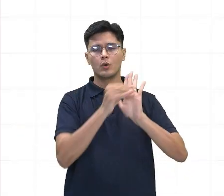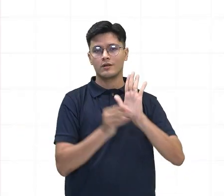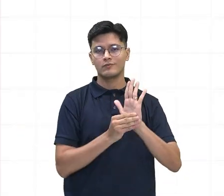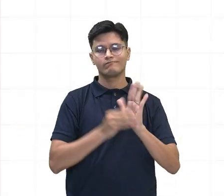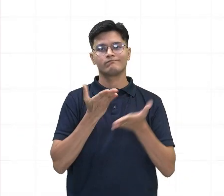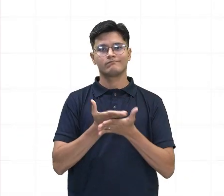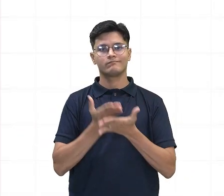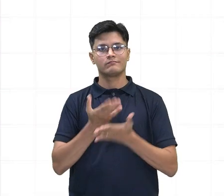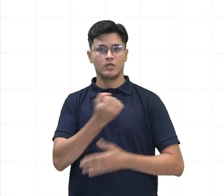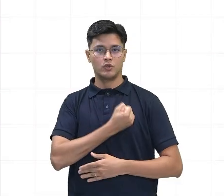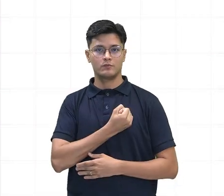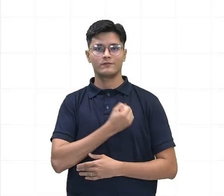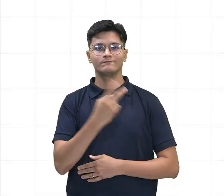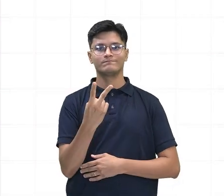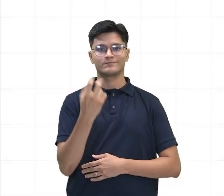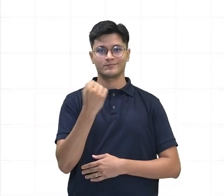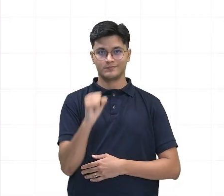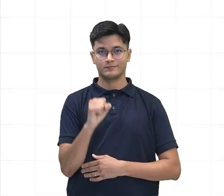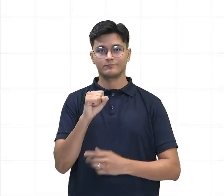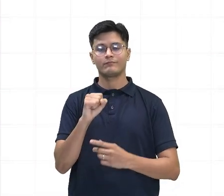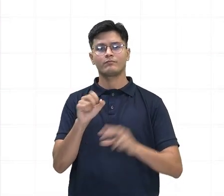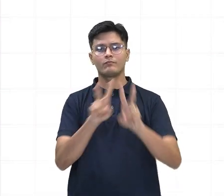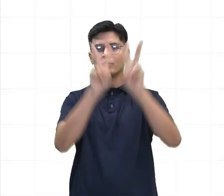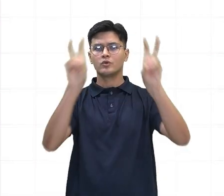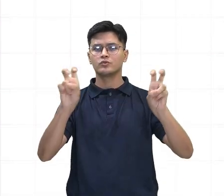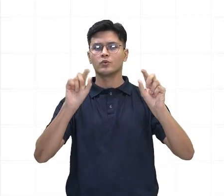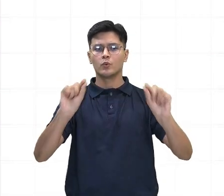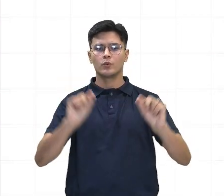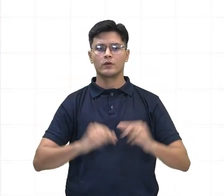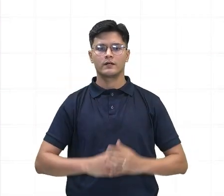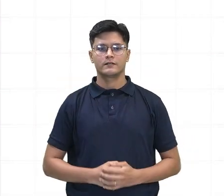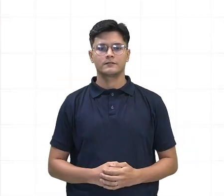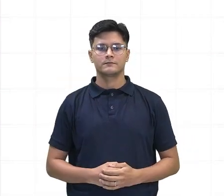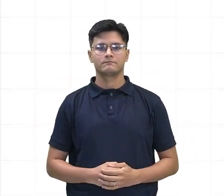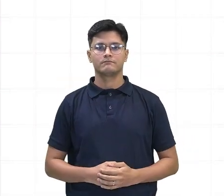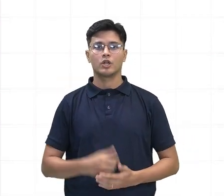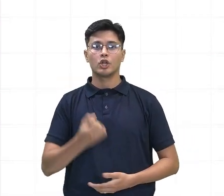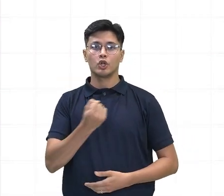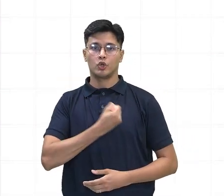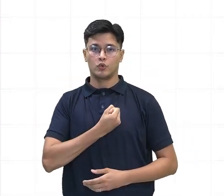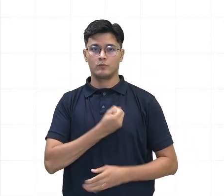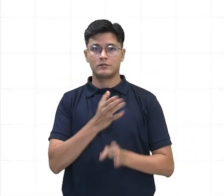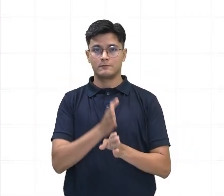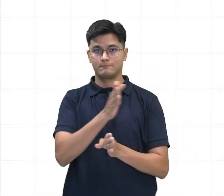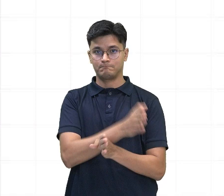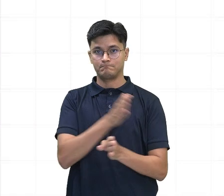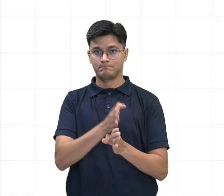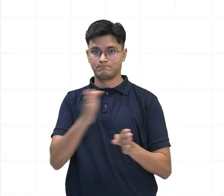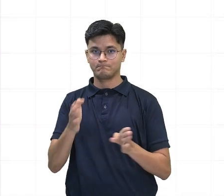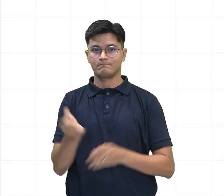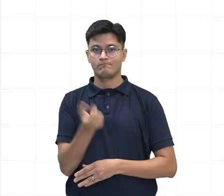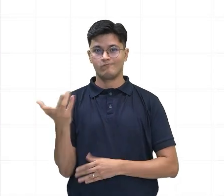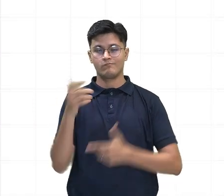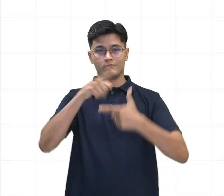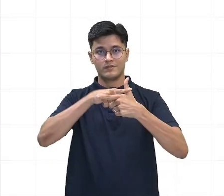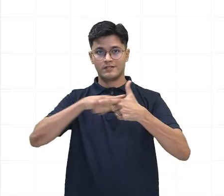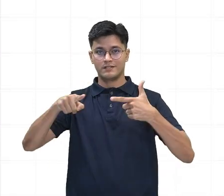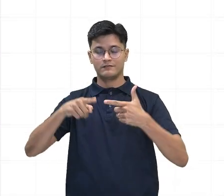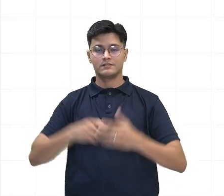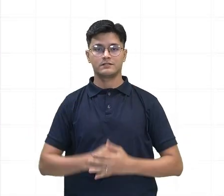número 28, o objeto de conhecimento, divisão de números inteiros. E o